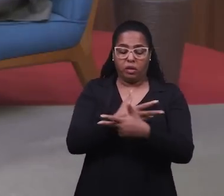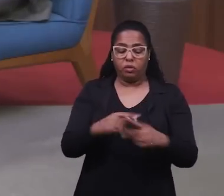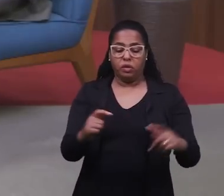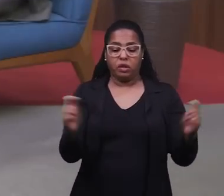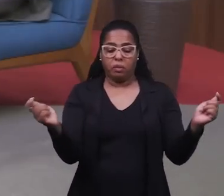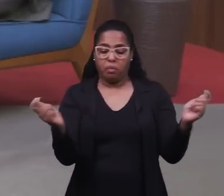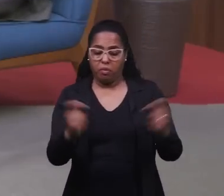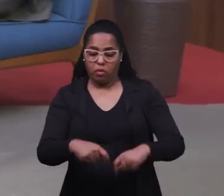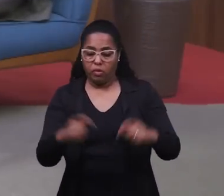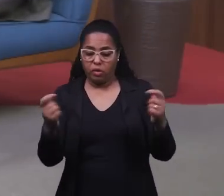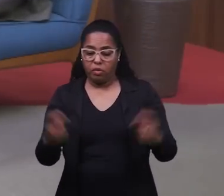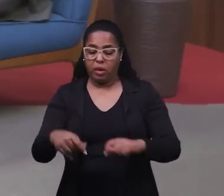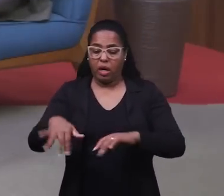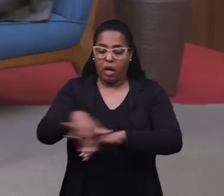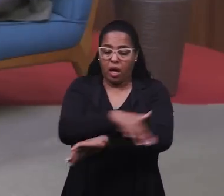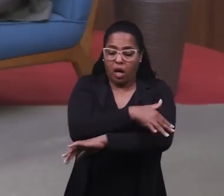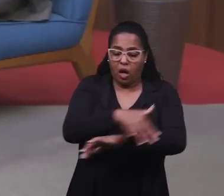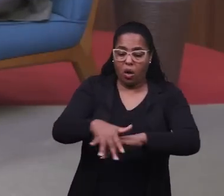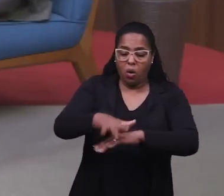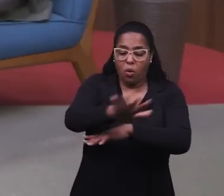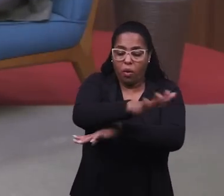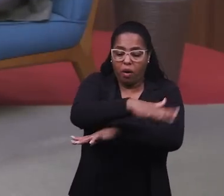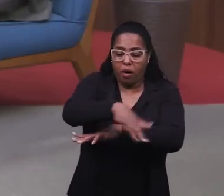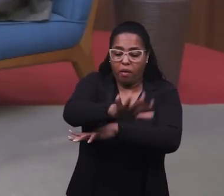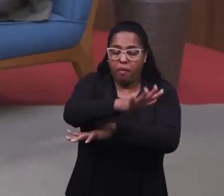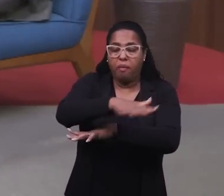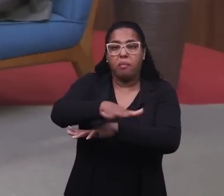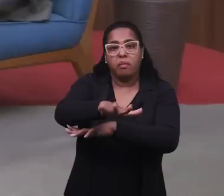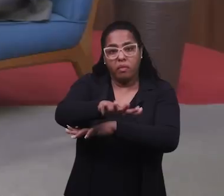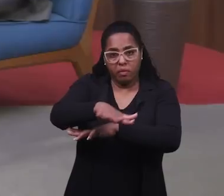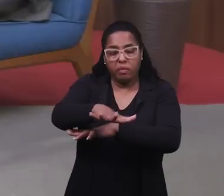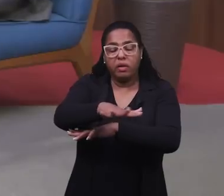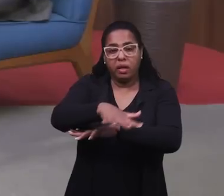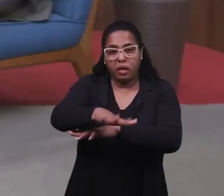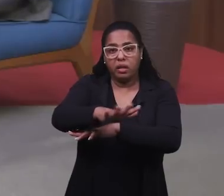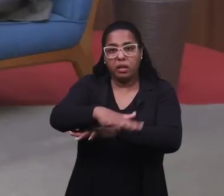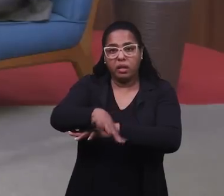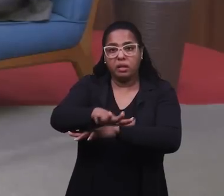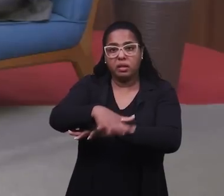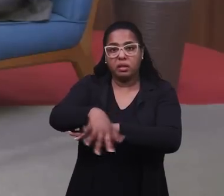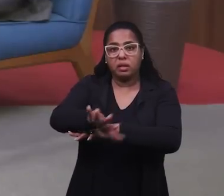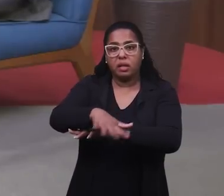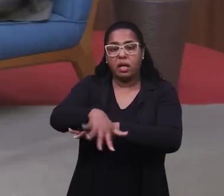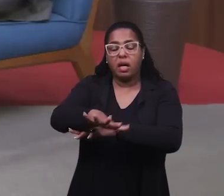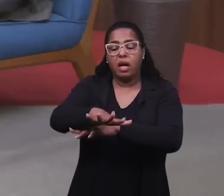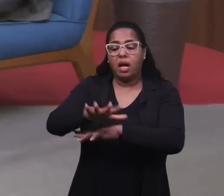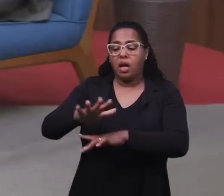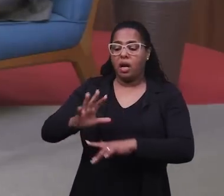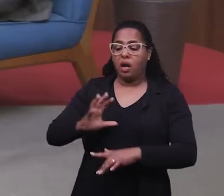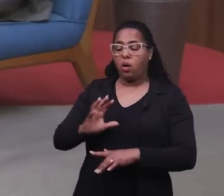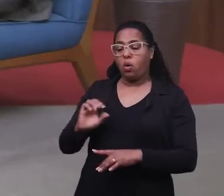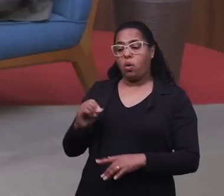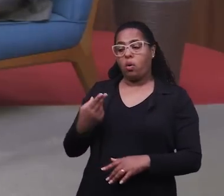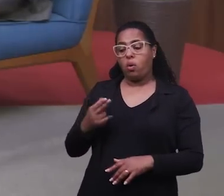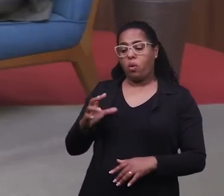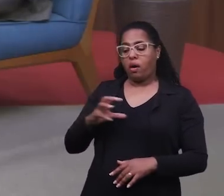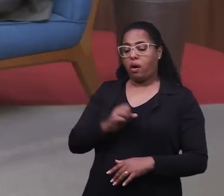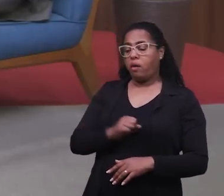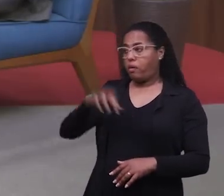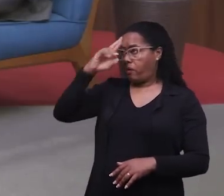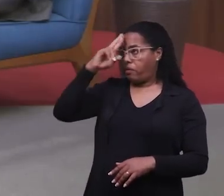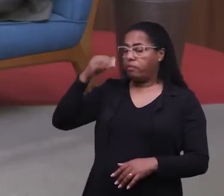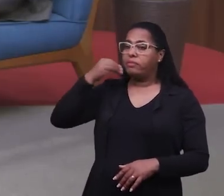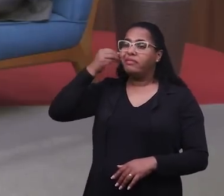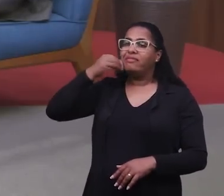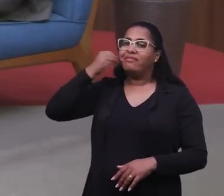as possibilidades, a rua ou as ruas, as praças, né? Ou amar ao Senhor